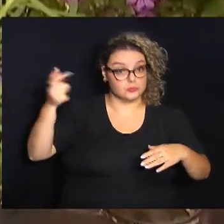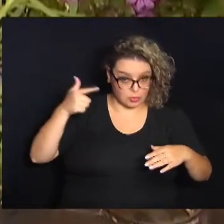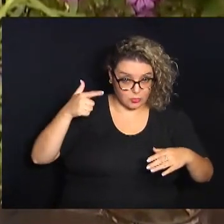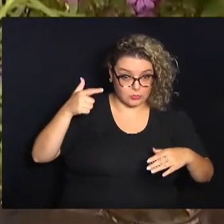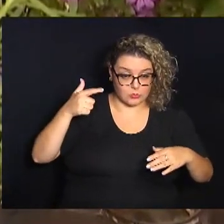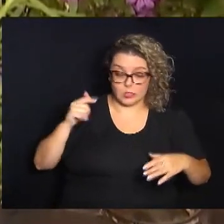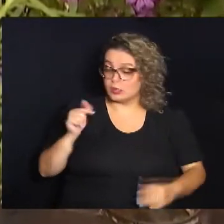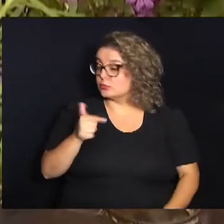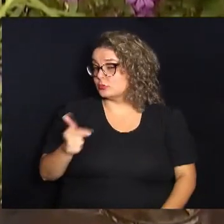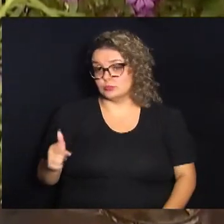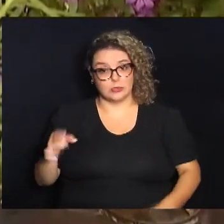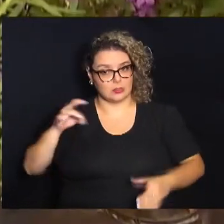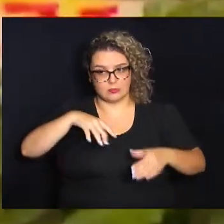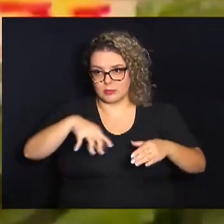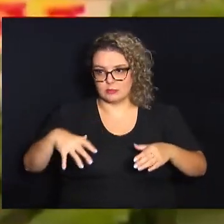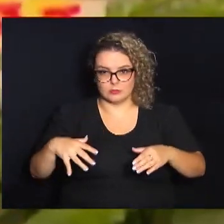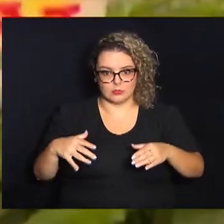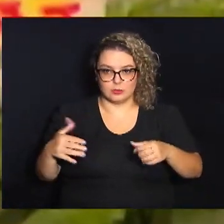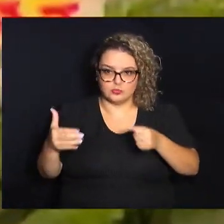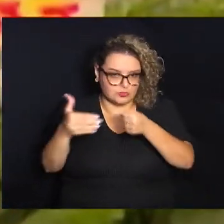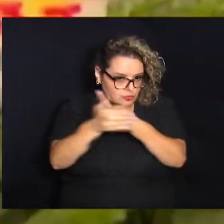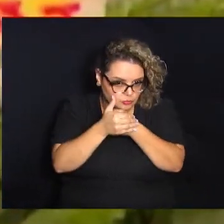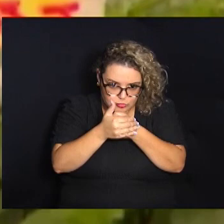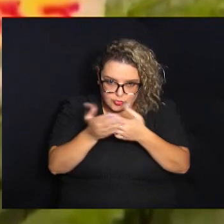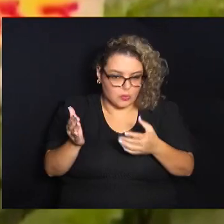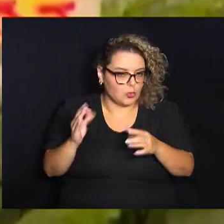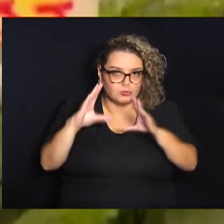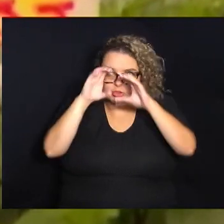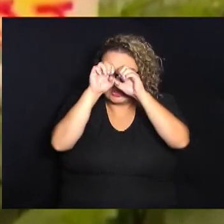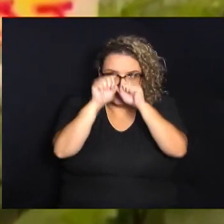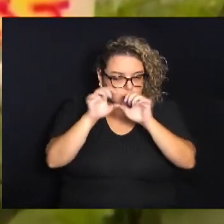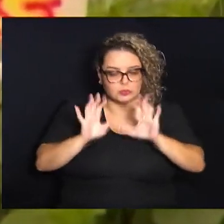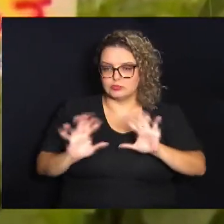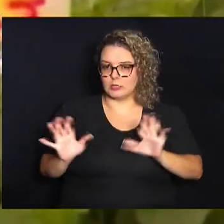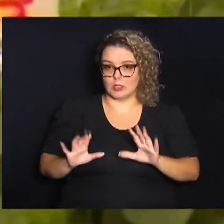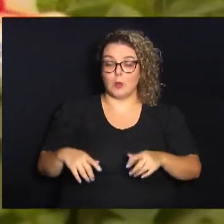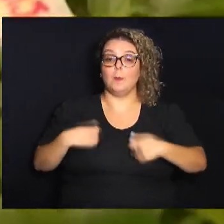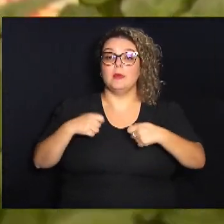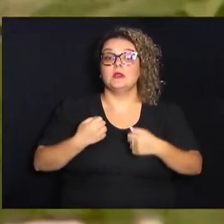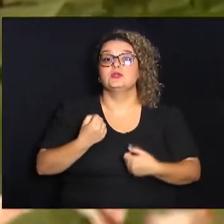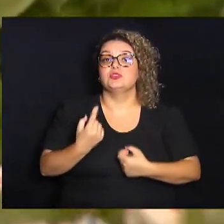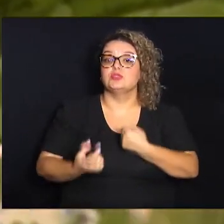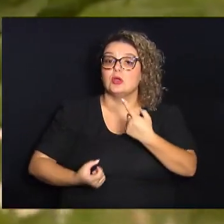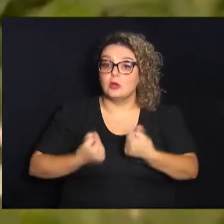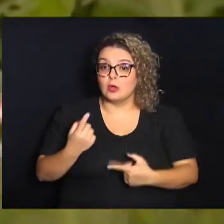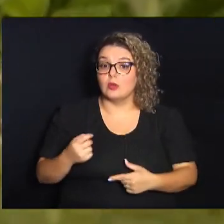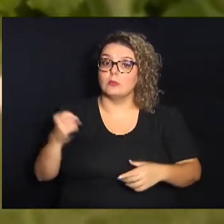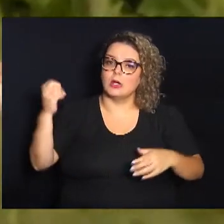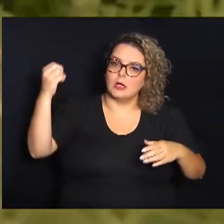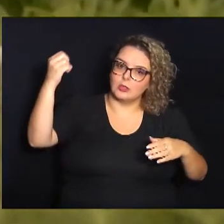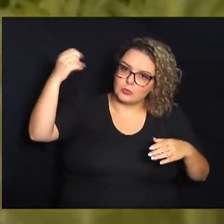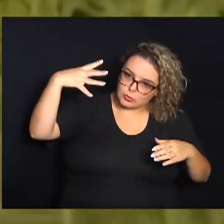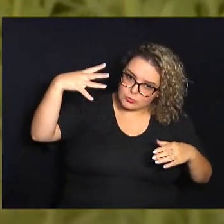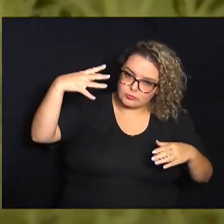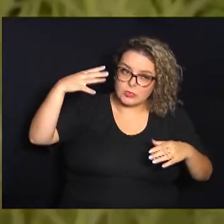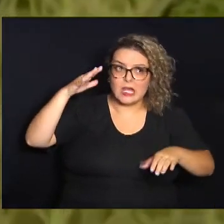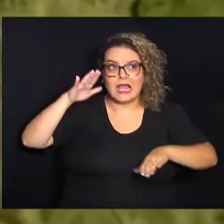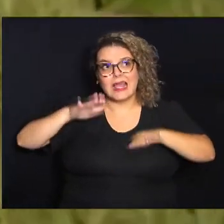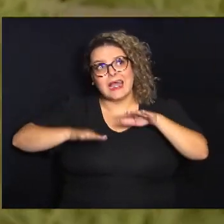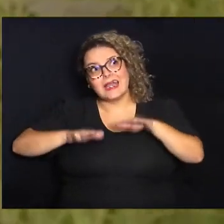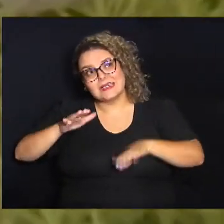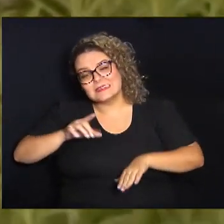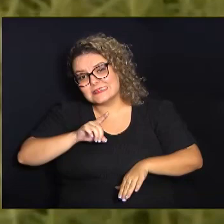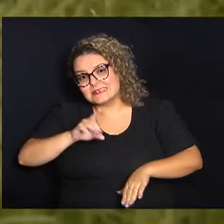planta que possa ficar no breu total, né? Então ela precisa de alguma fonte ali de luz. Não às vezes diretamente